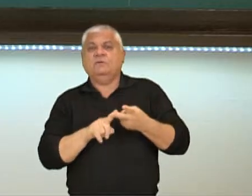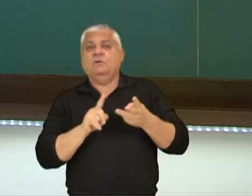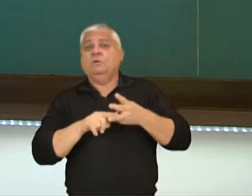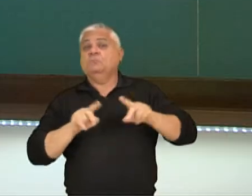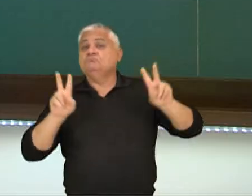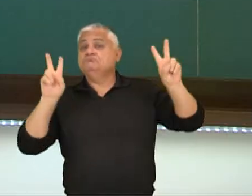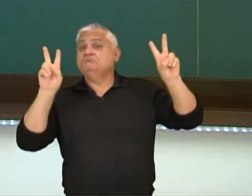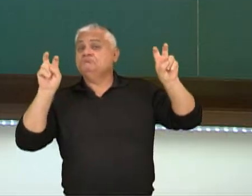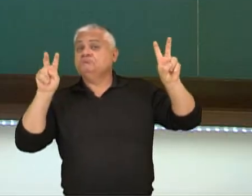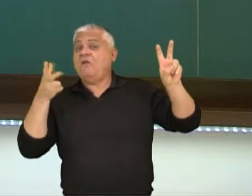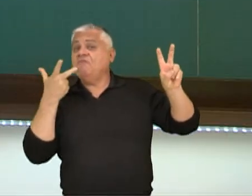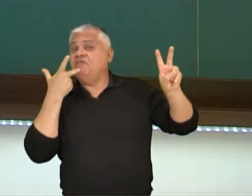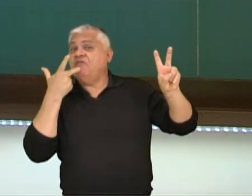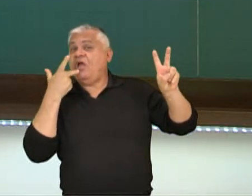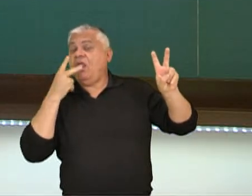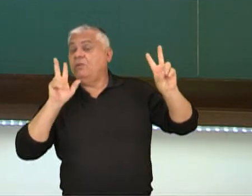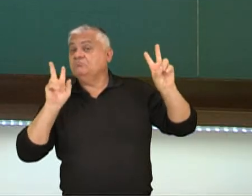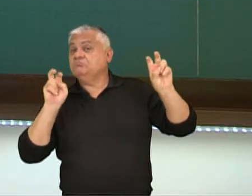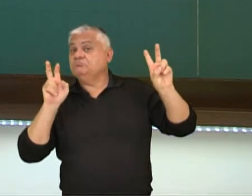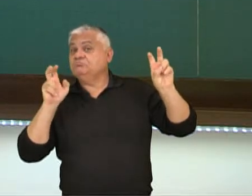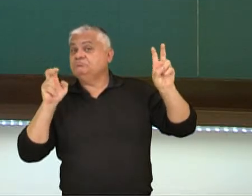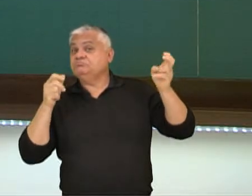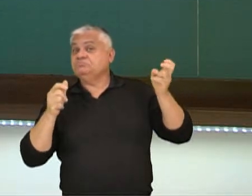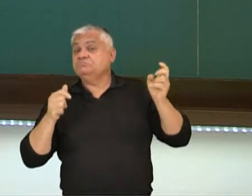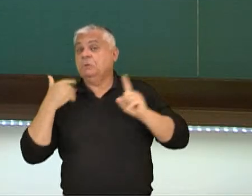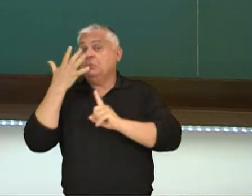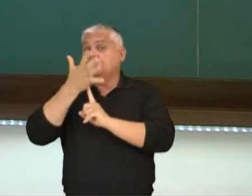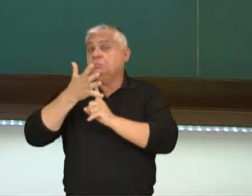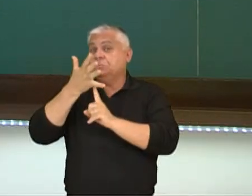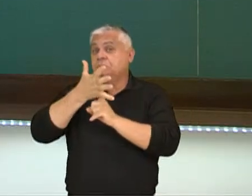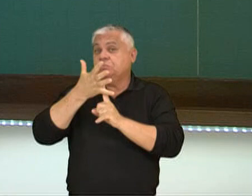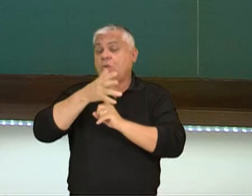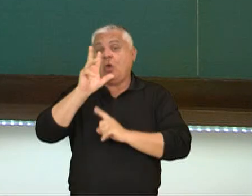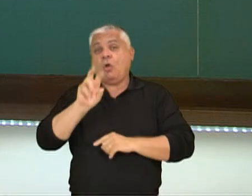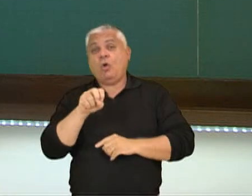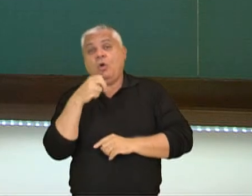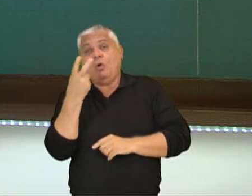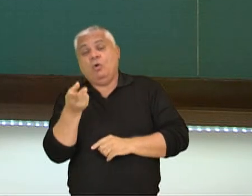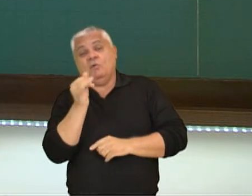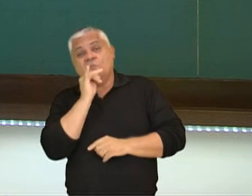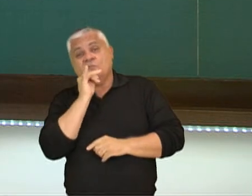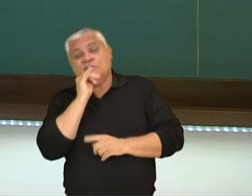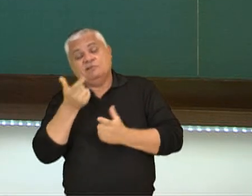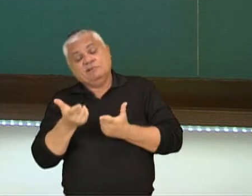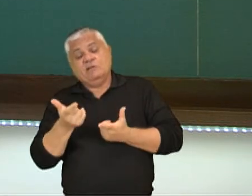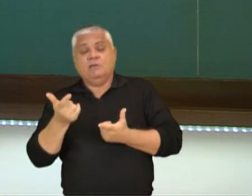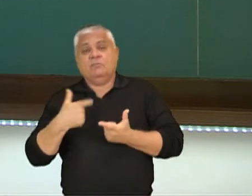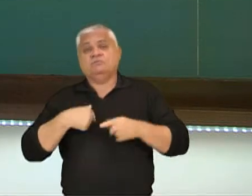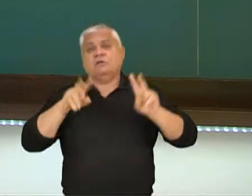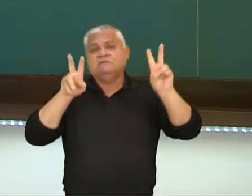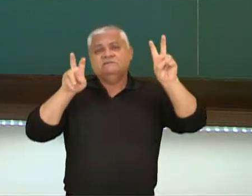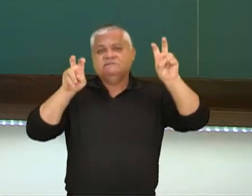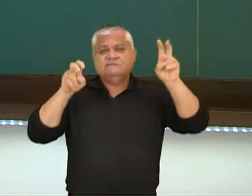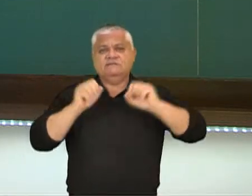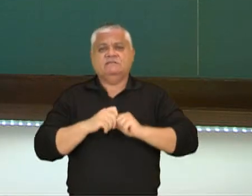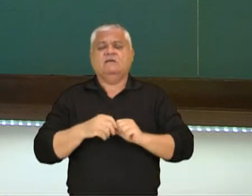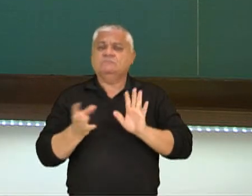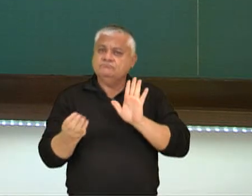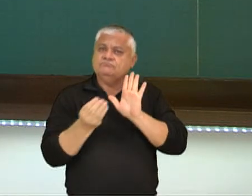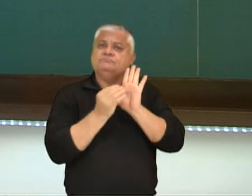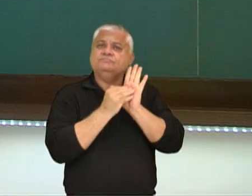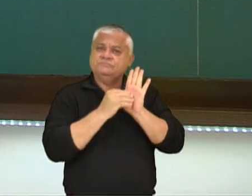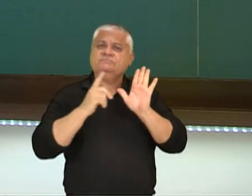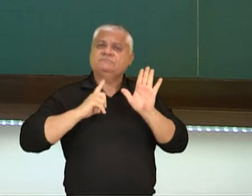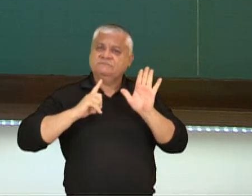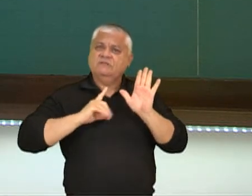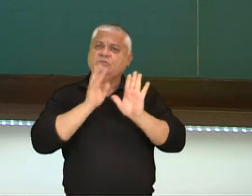de alguém em discurso direto ou a fala de alguém por meio de discurso indireto, tudo isso pode estar presente na reportagem,